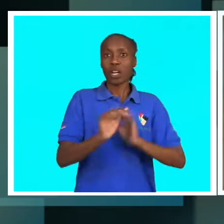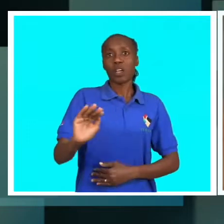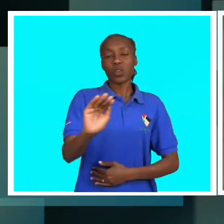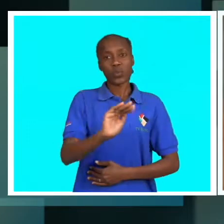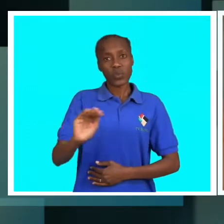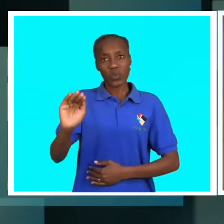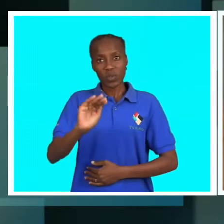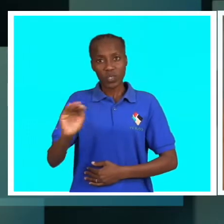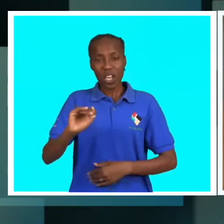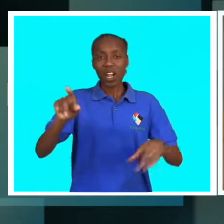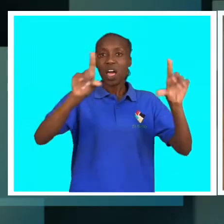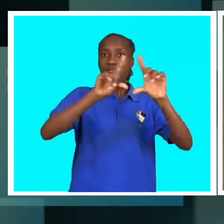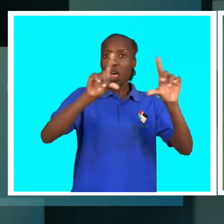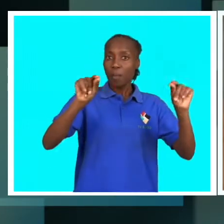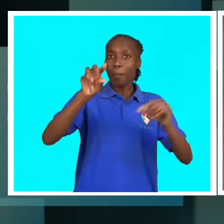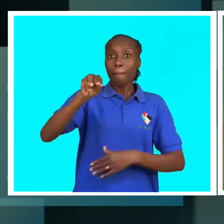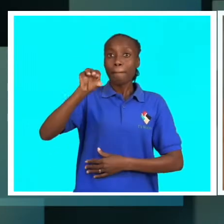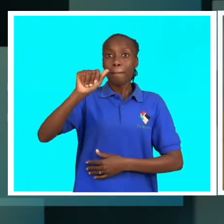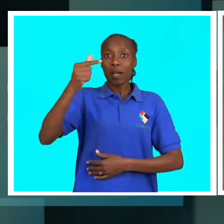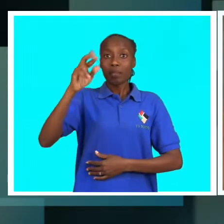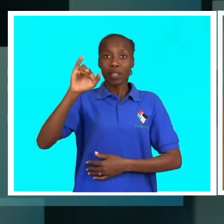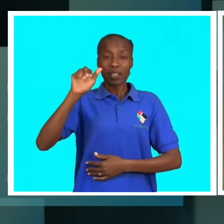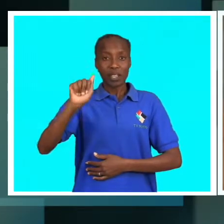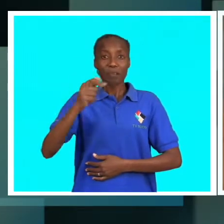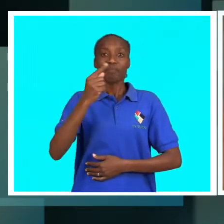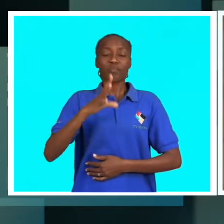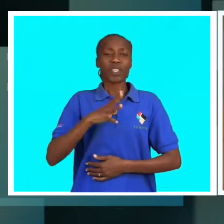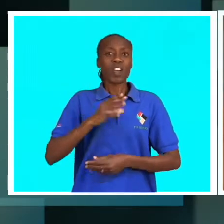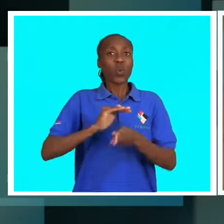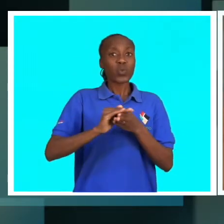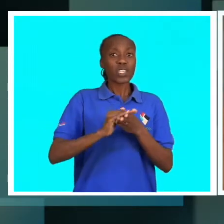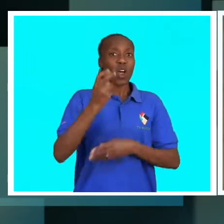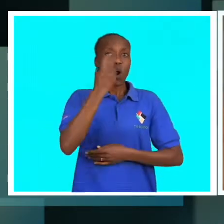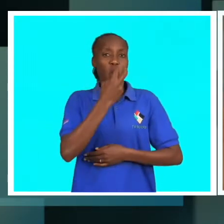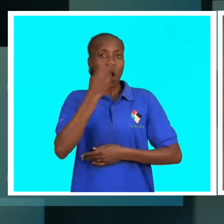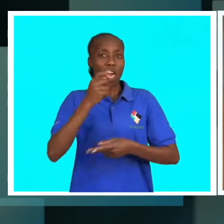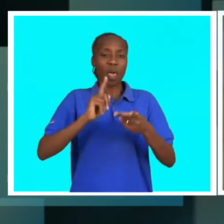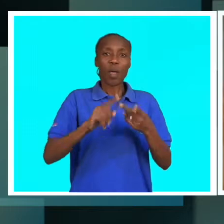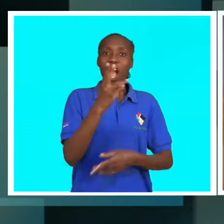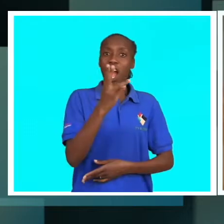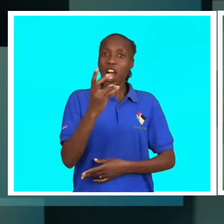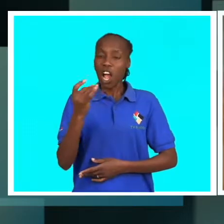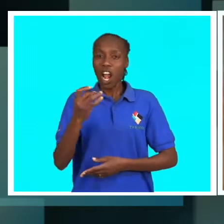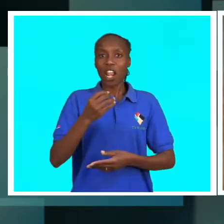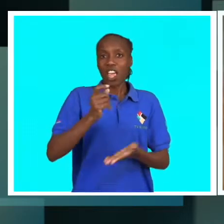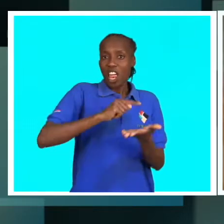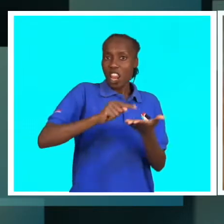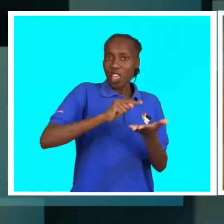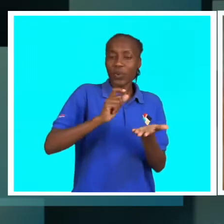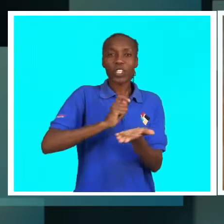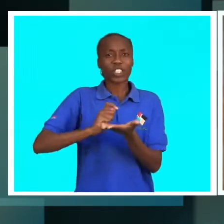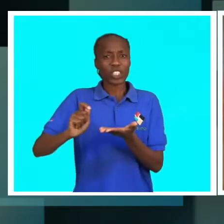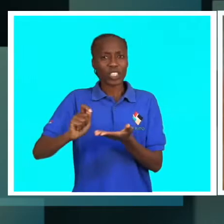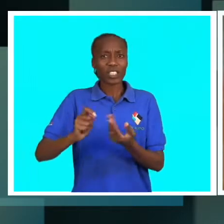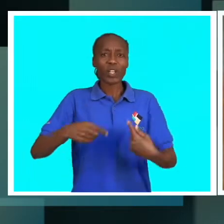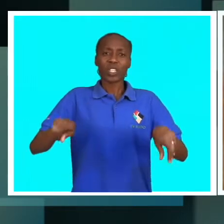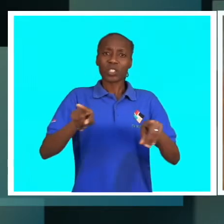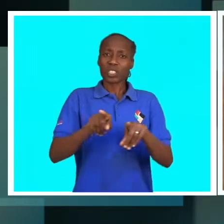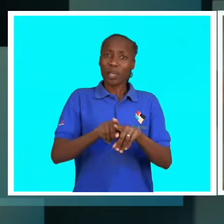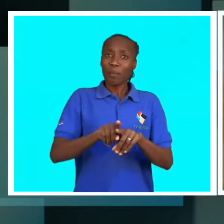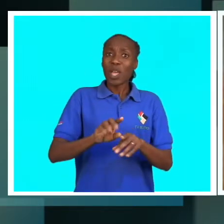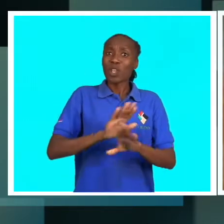à sociedade que matérias de competências de oralidade, cálculo, leitura escrita, não são